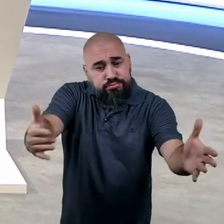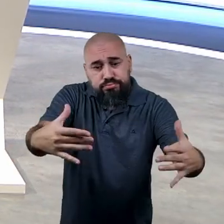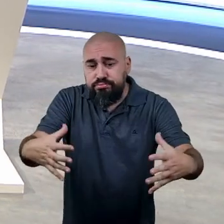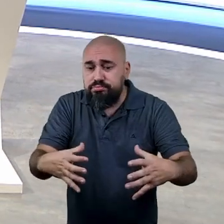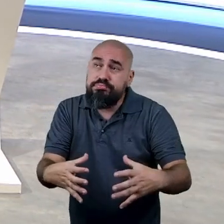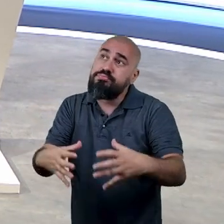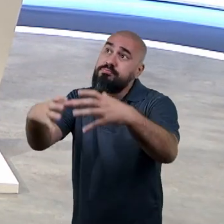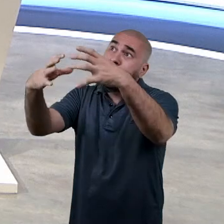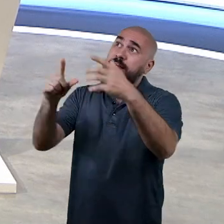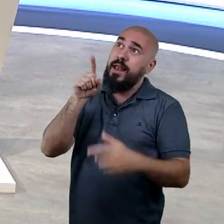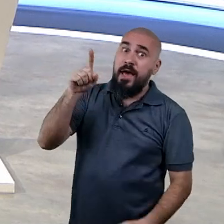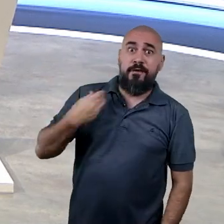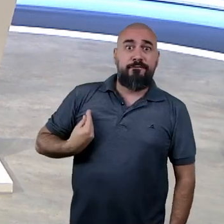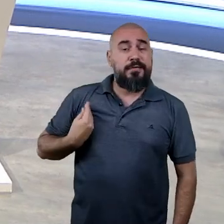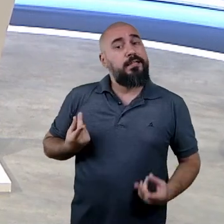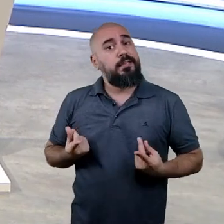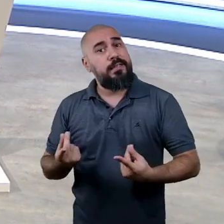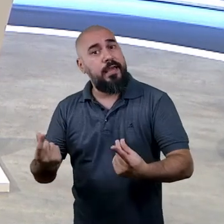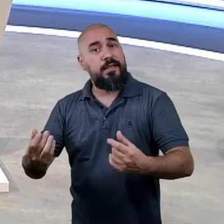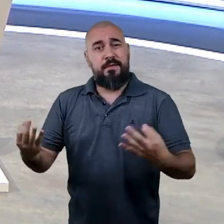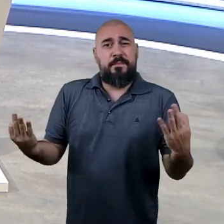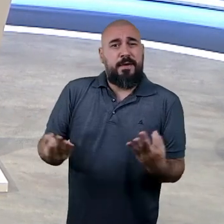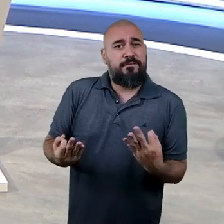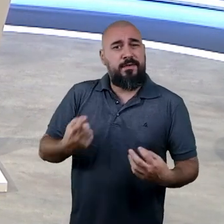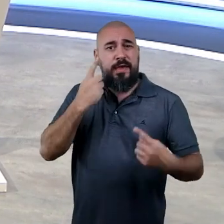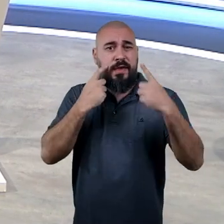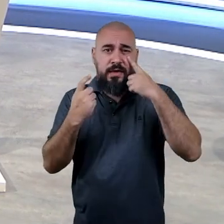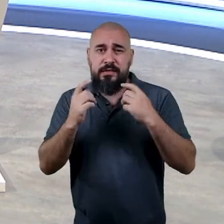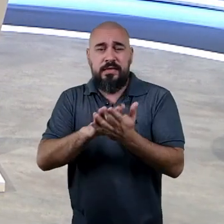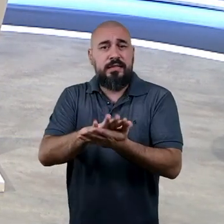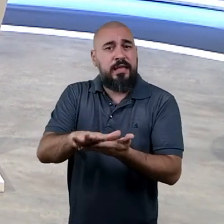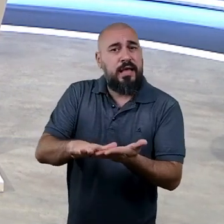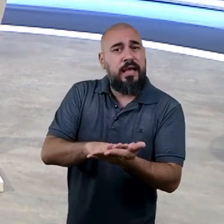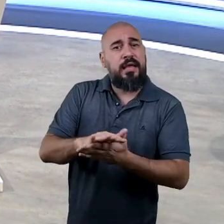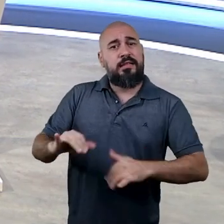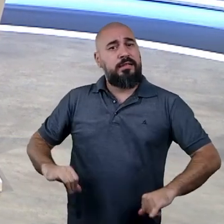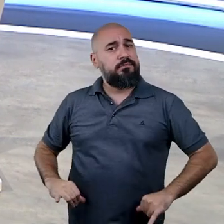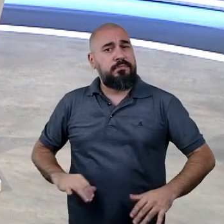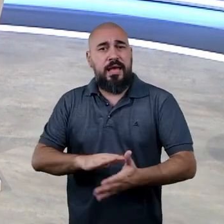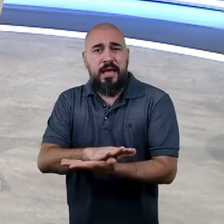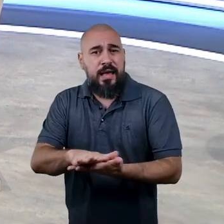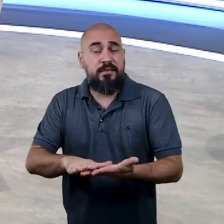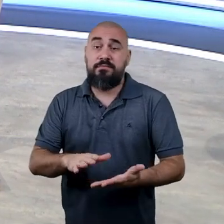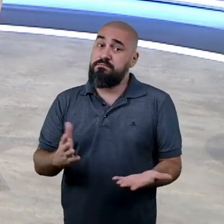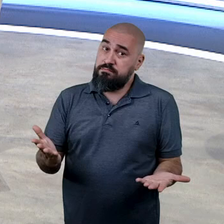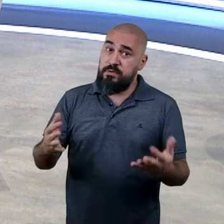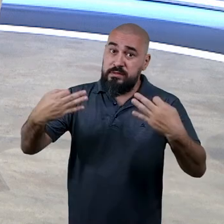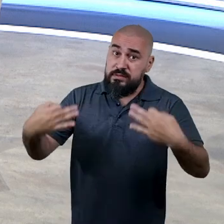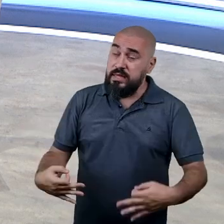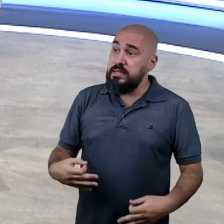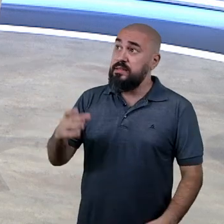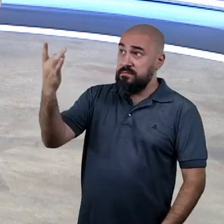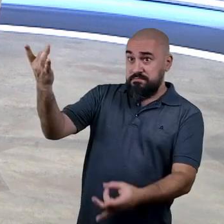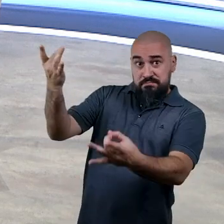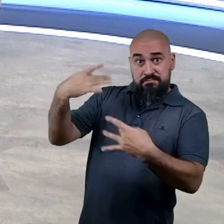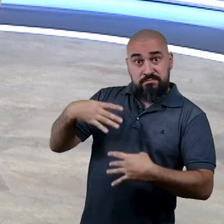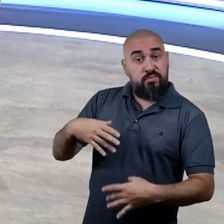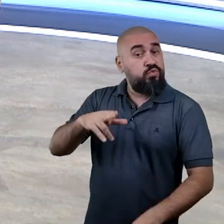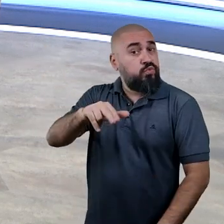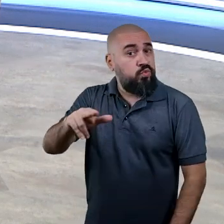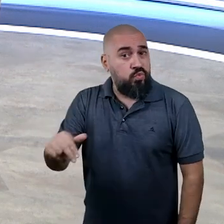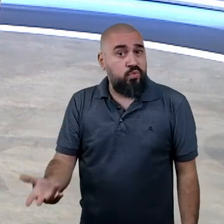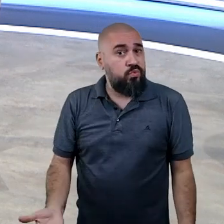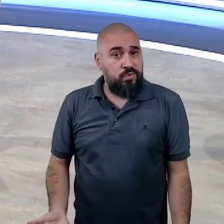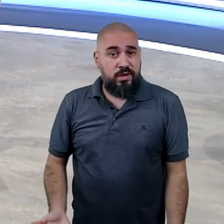para a Bíblia é encher o coração de esperança, é ter certeza de que Ele não nos abandona, de que Ele não nos deixa.